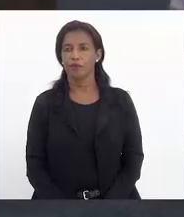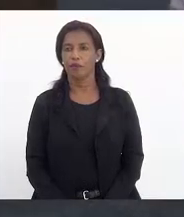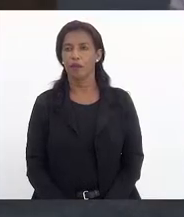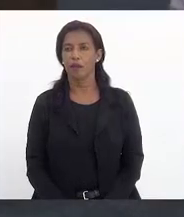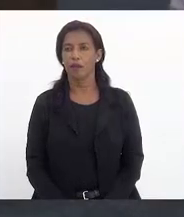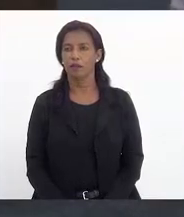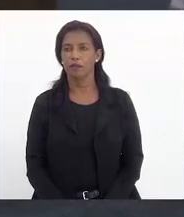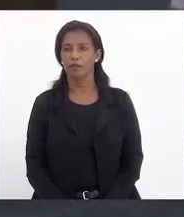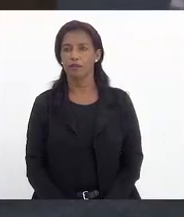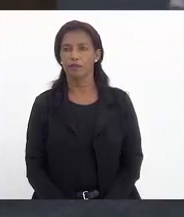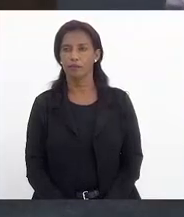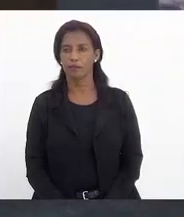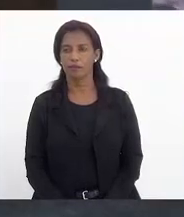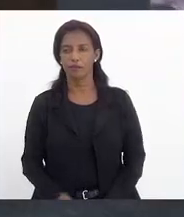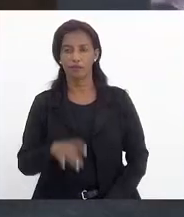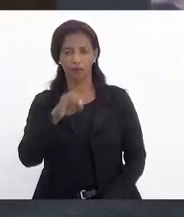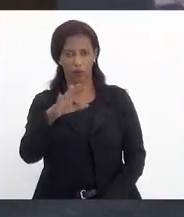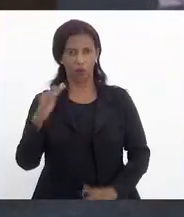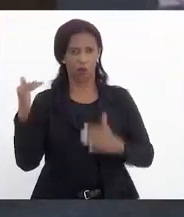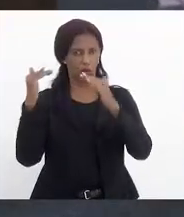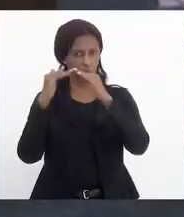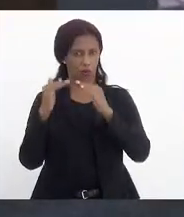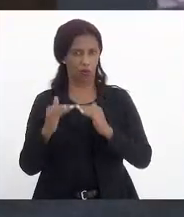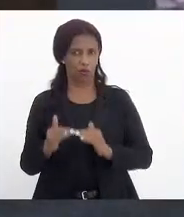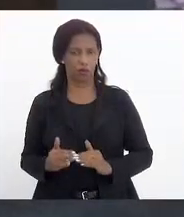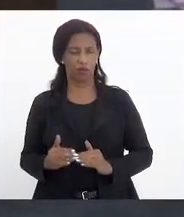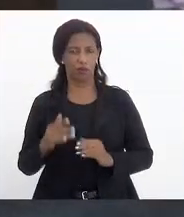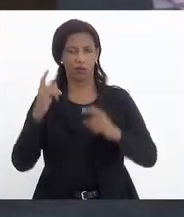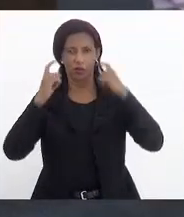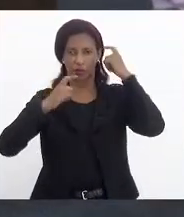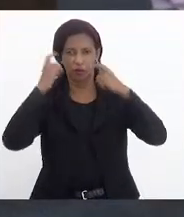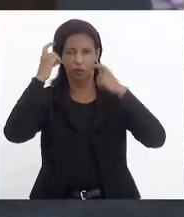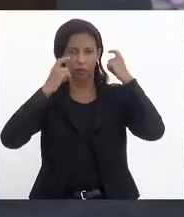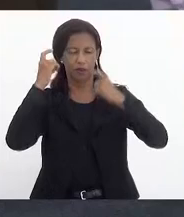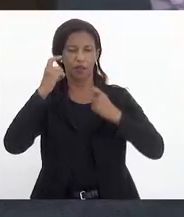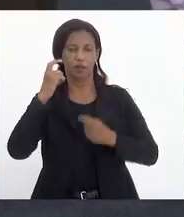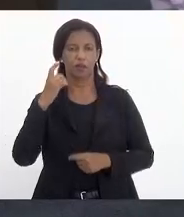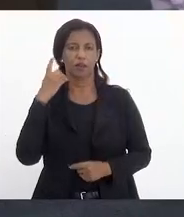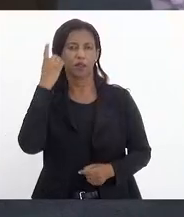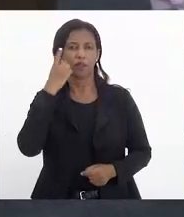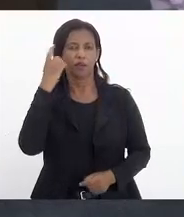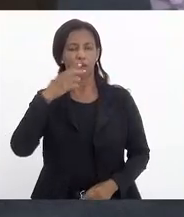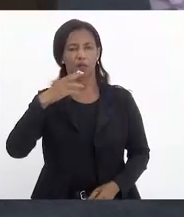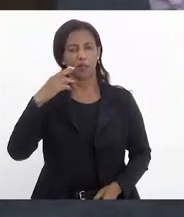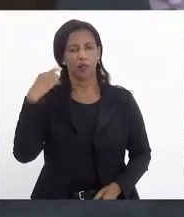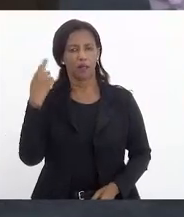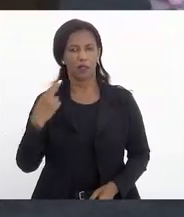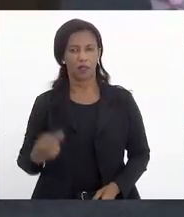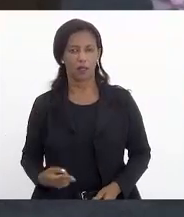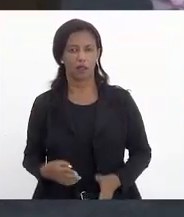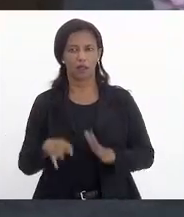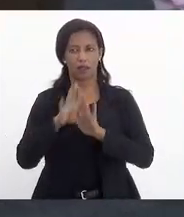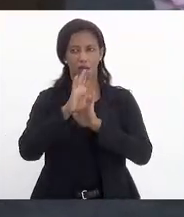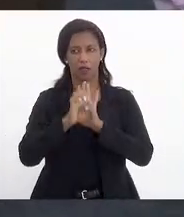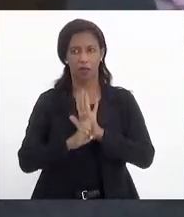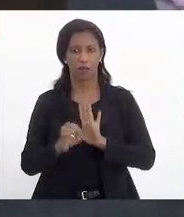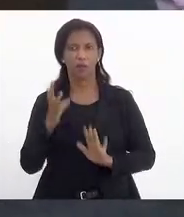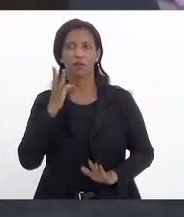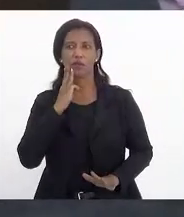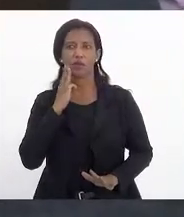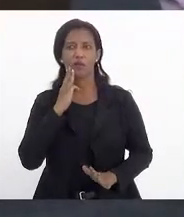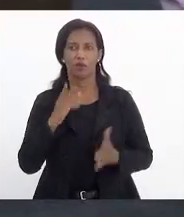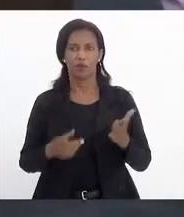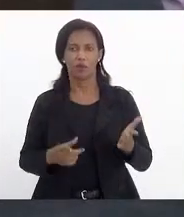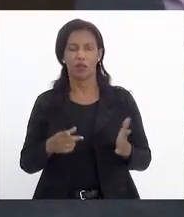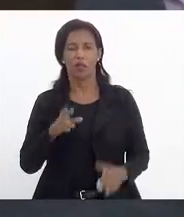só concordando com as preocupações da deputada Renata, mas destacar que a emenda apresentado pelo deputado Valdec Carneiro, pelo